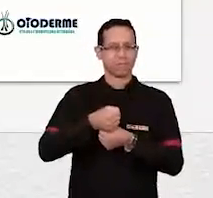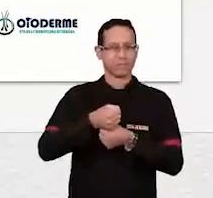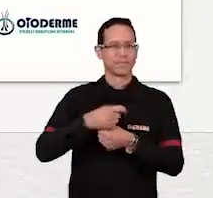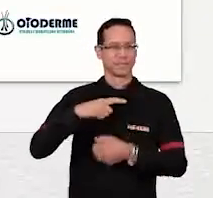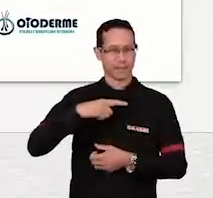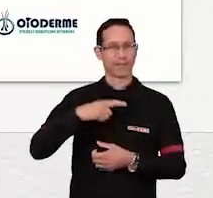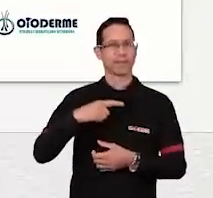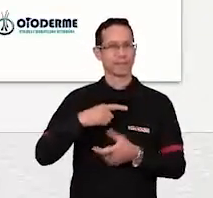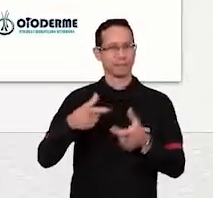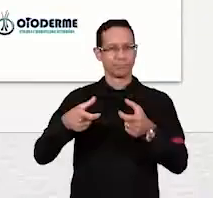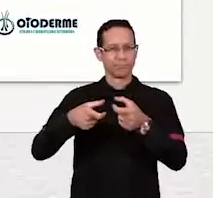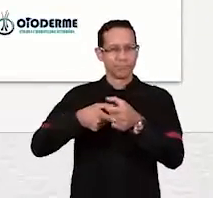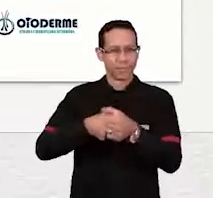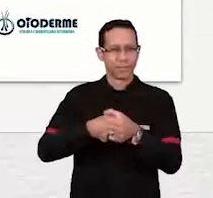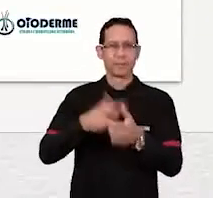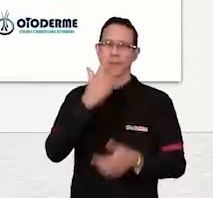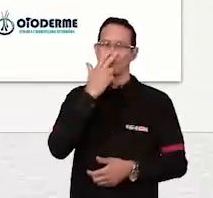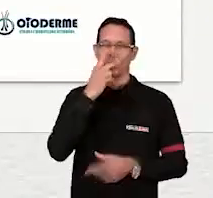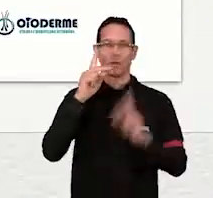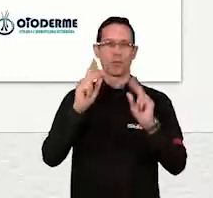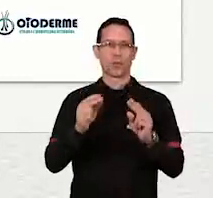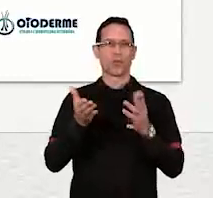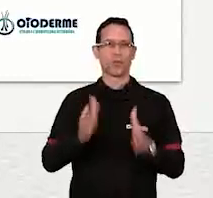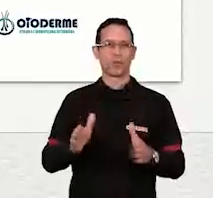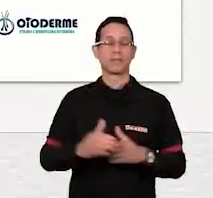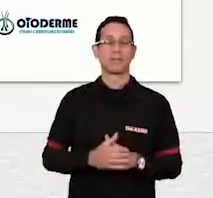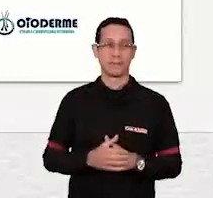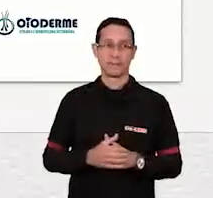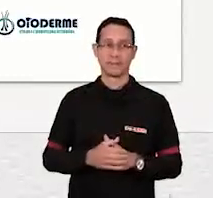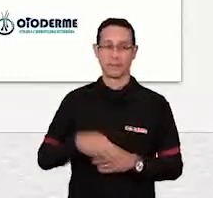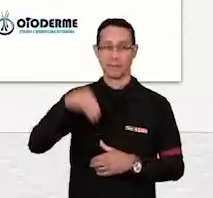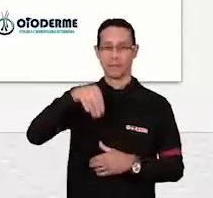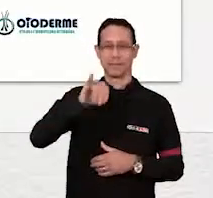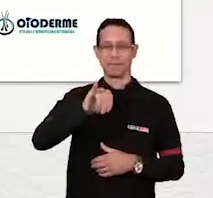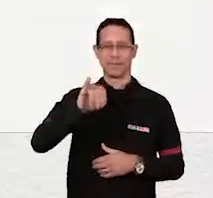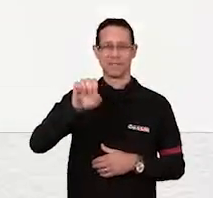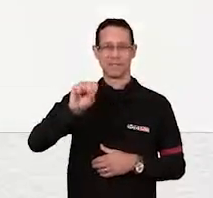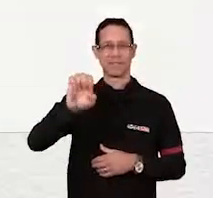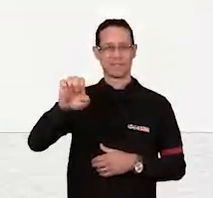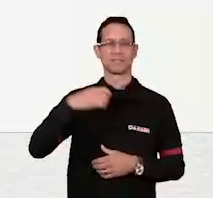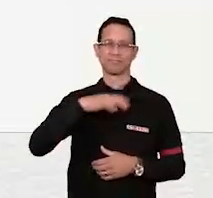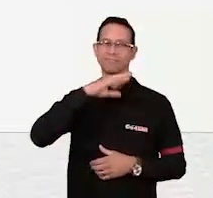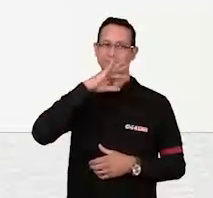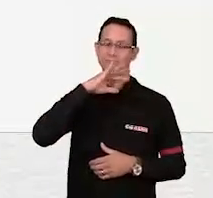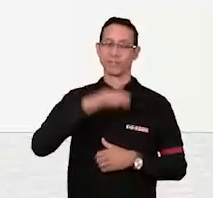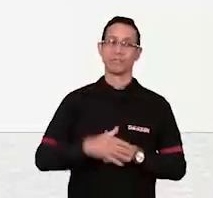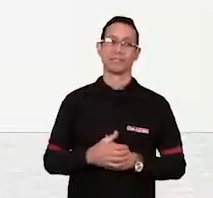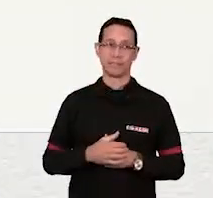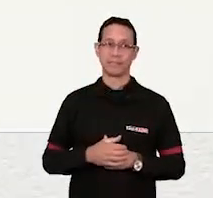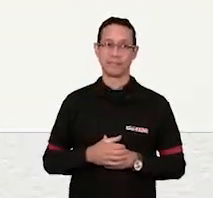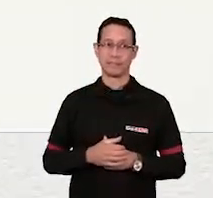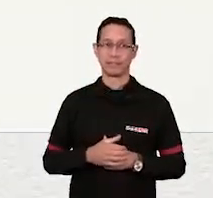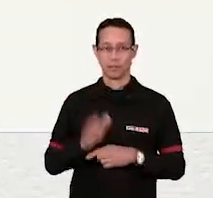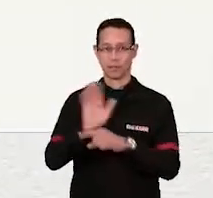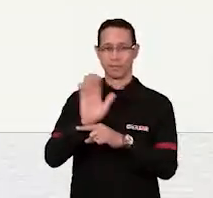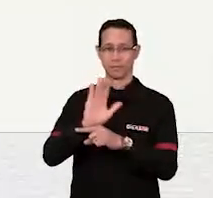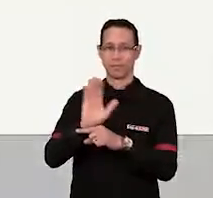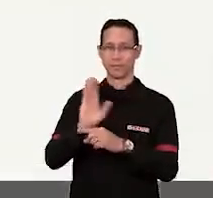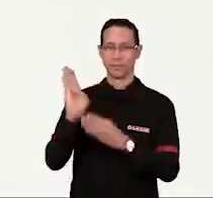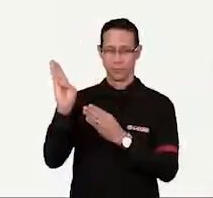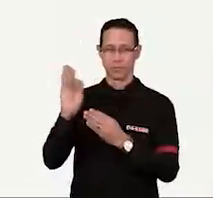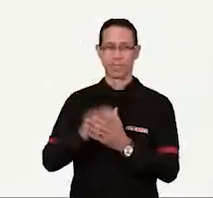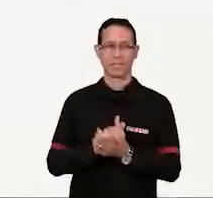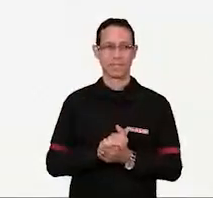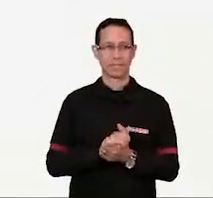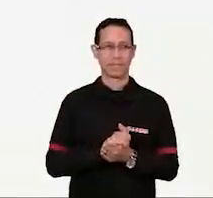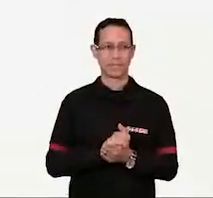de má formação. Então, para mim, tem miíase, o prognóstico é muito derrubado. Com certeza. E esse aqui é um vídeo meu, né? Se